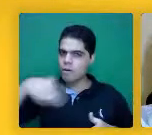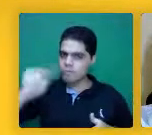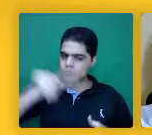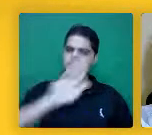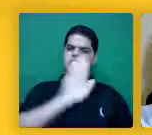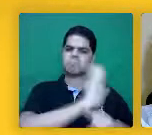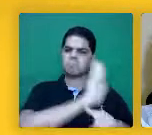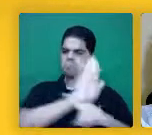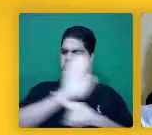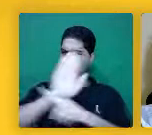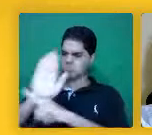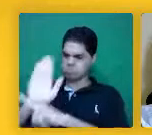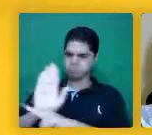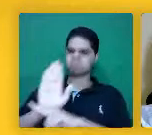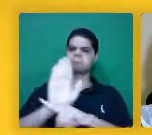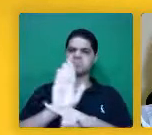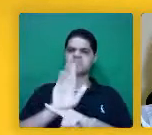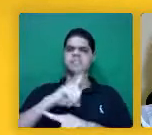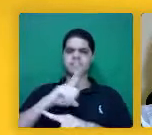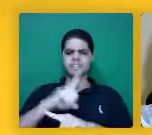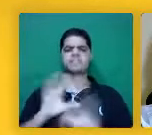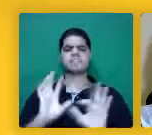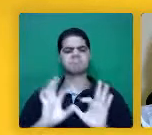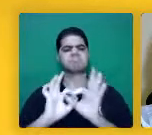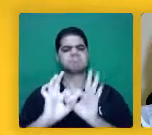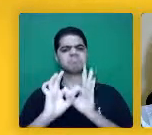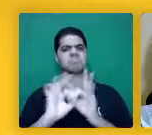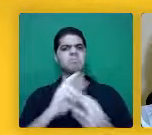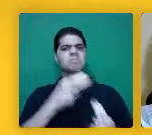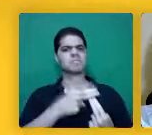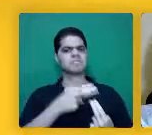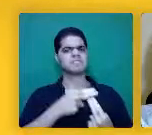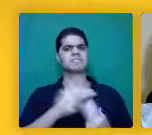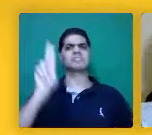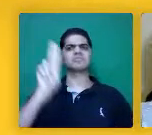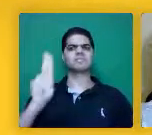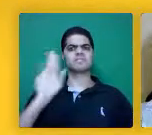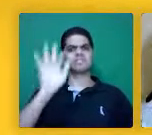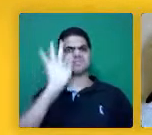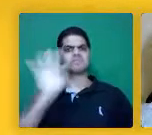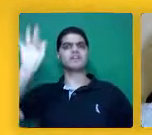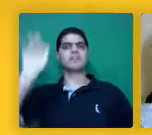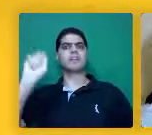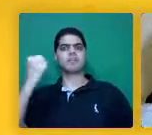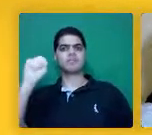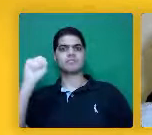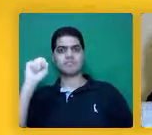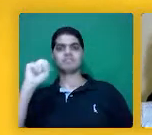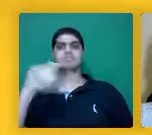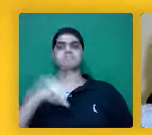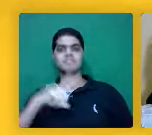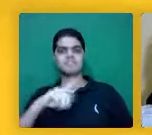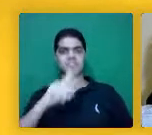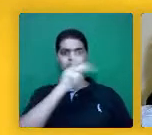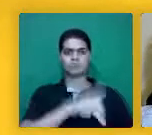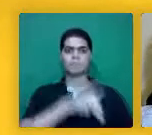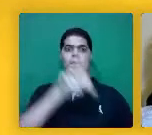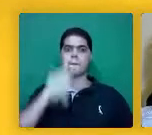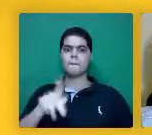assessorados. Panic Lobster, IF Baiano, Universidade Federal de Sergipe, todos os